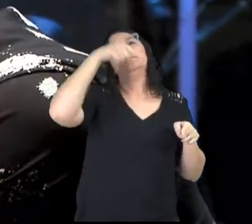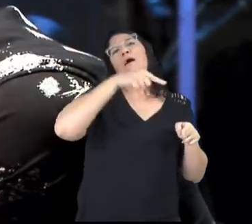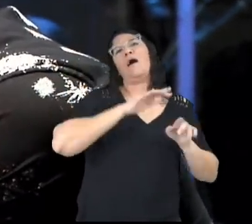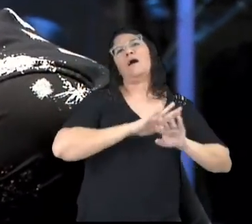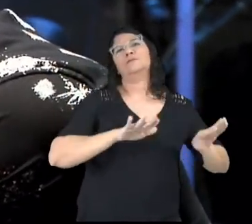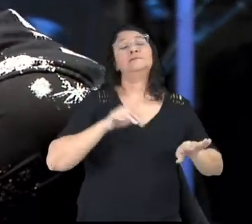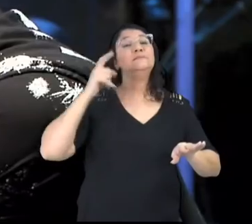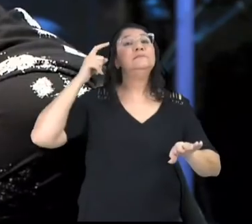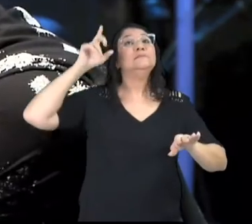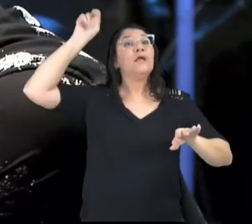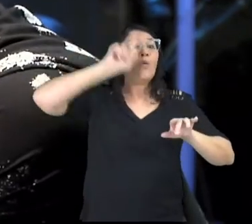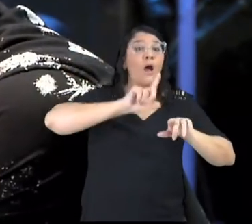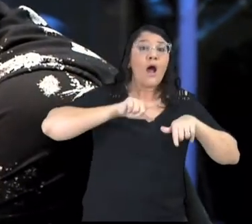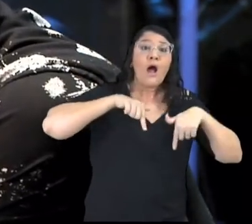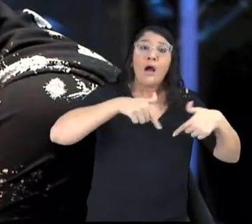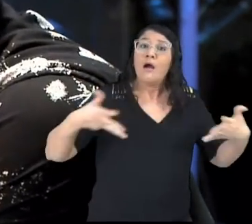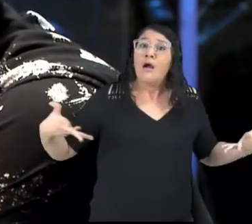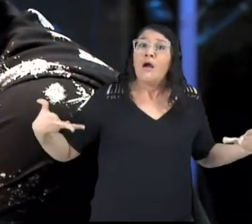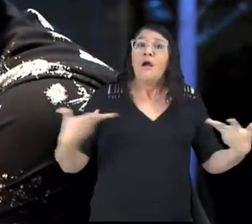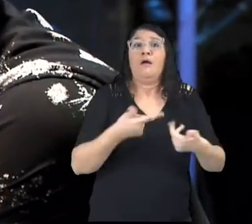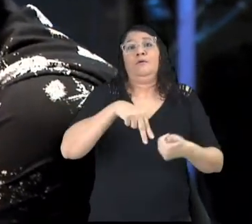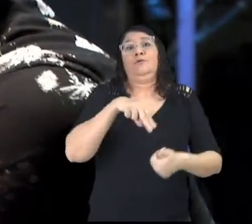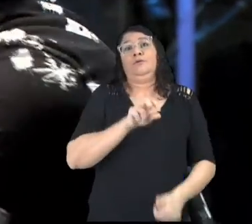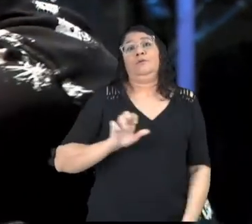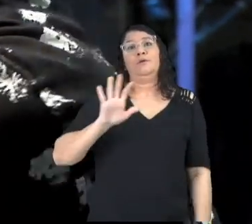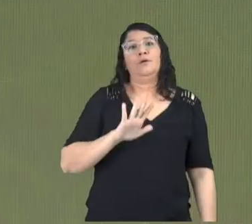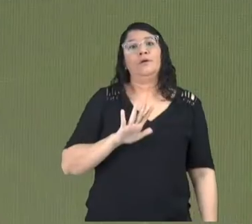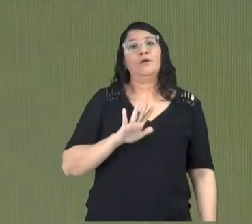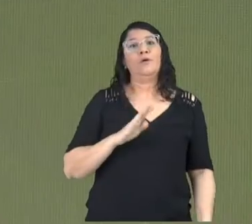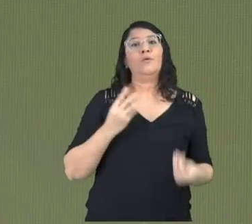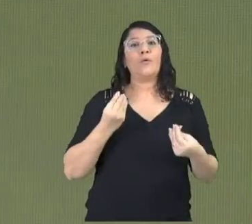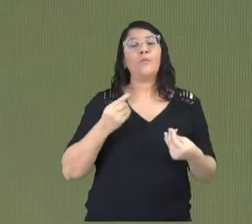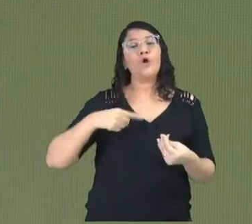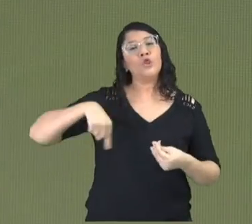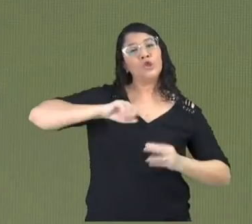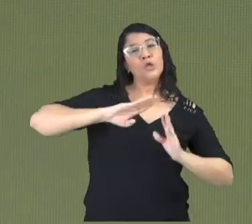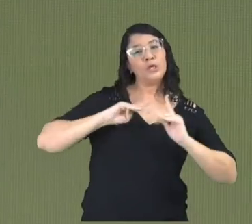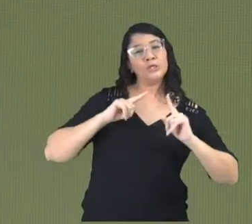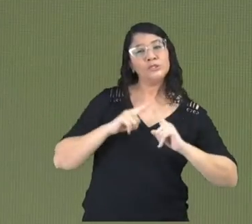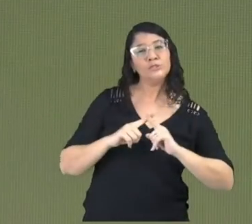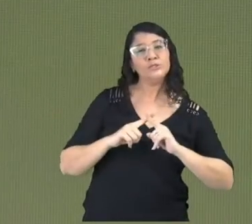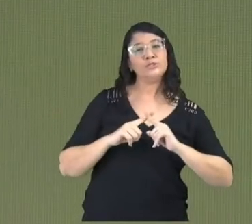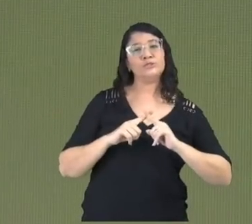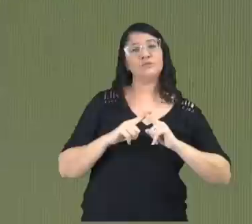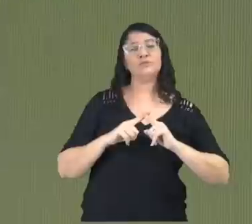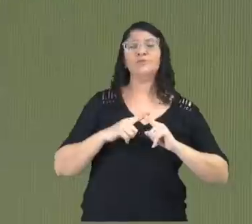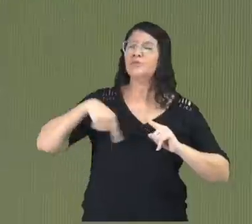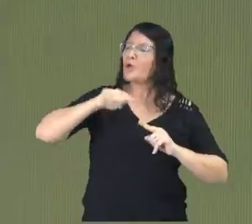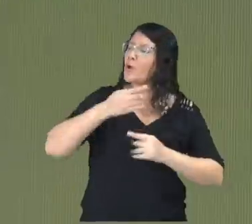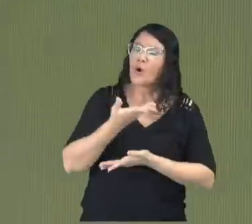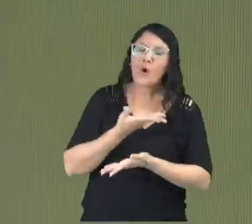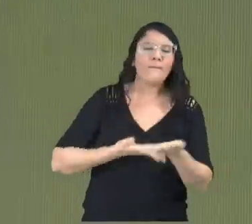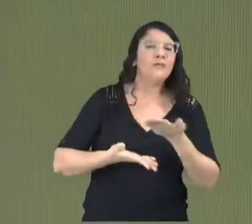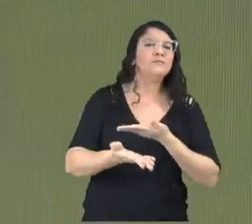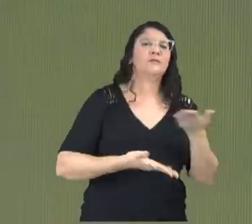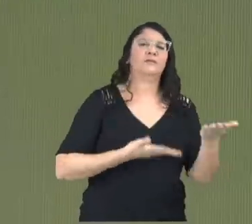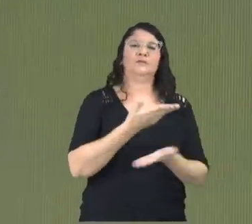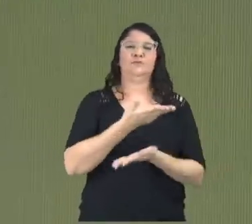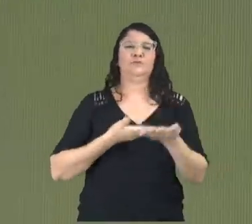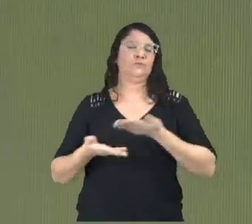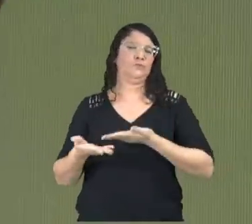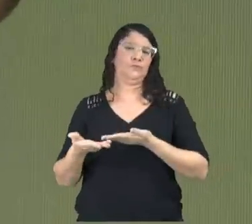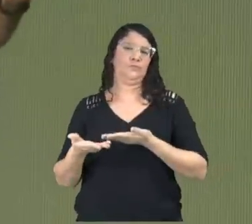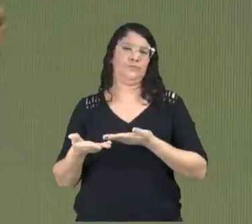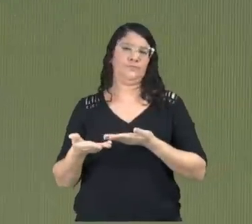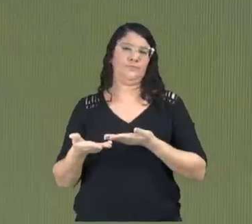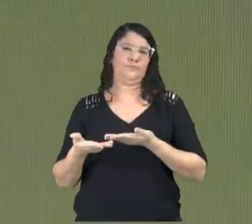E como a gente torna conhecido o nosso Nordeste, a nossa igreja, o que nós produzimos? Compartilhando. Você